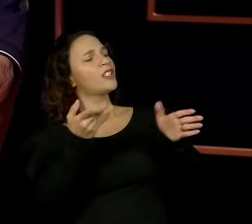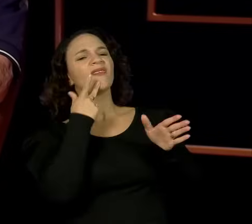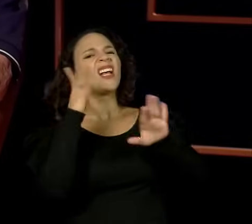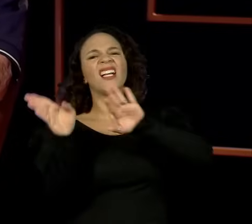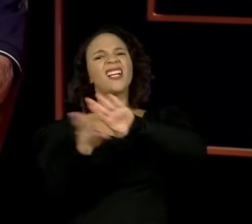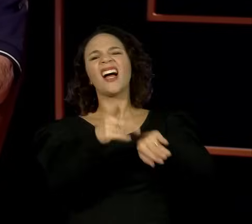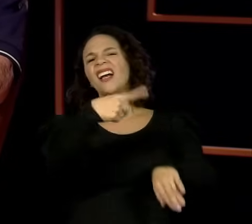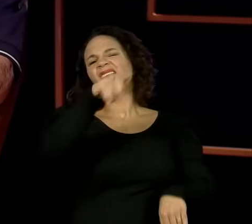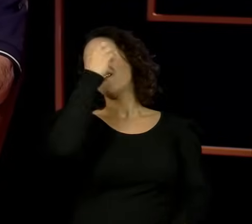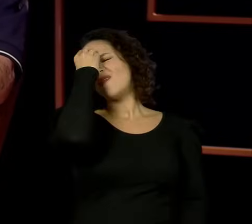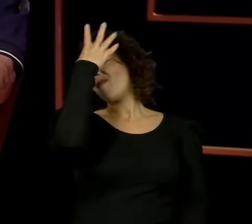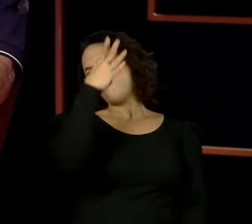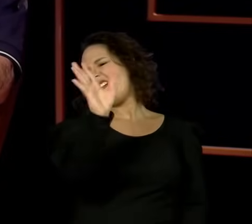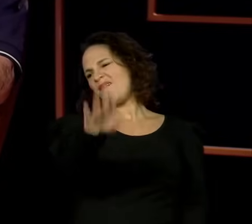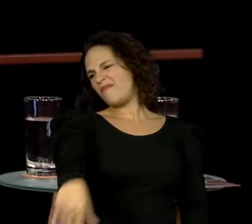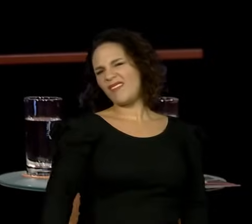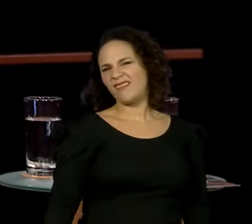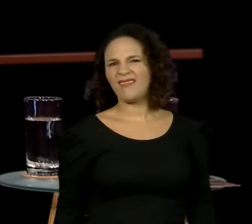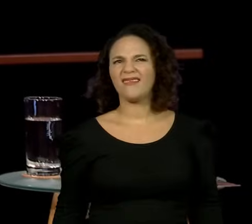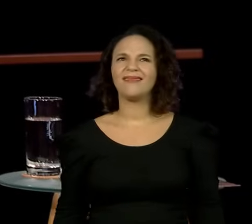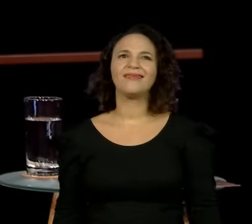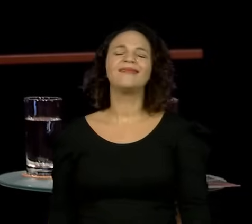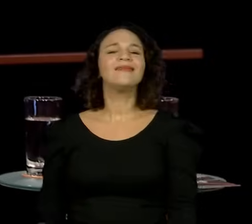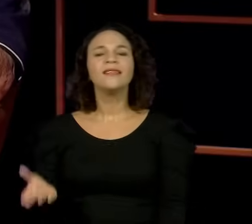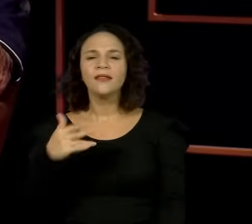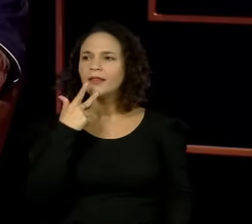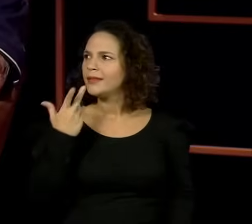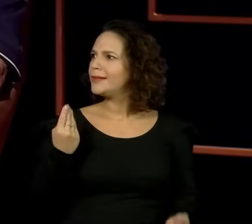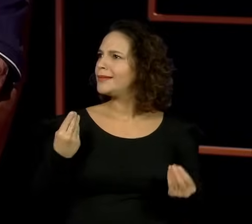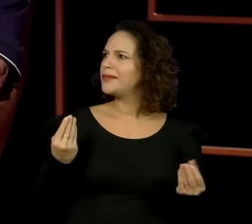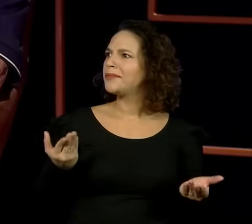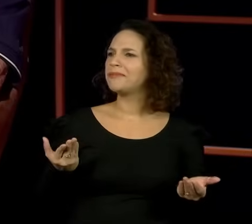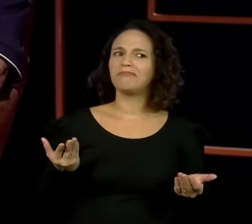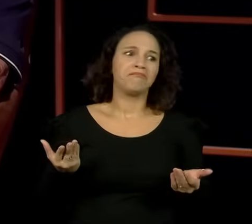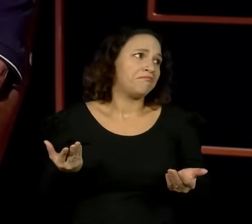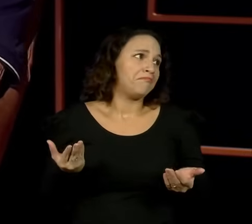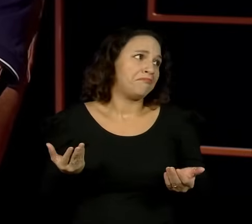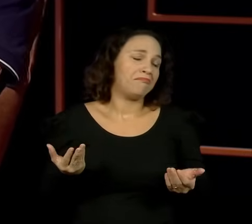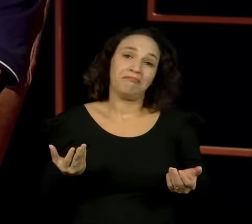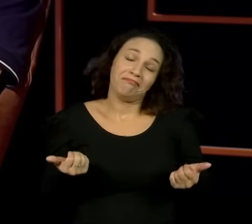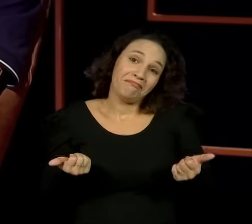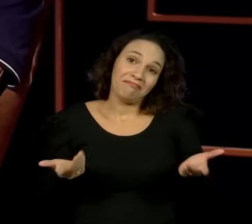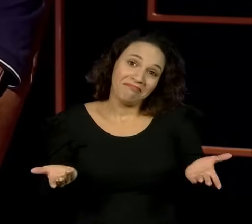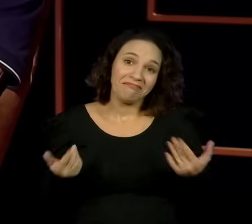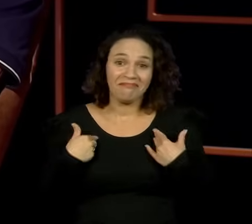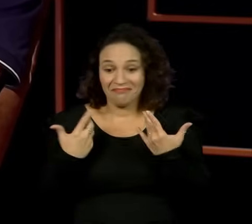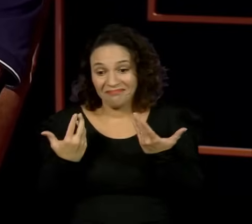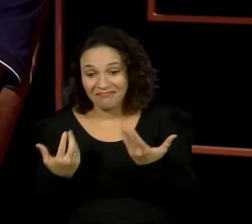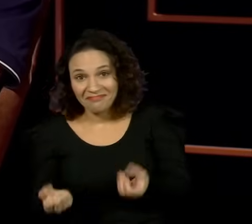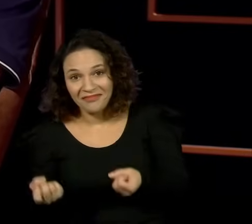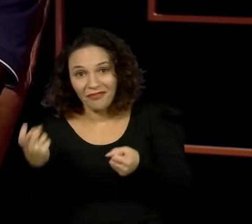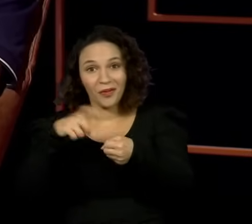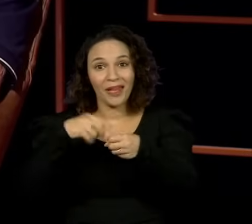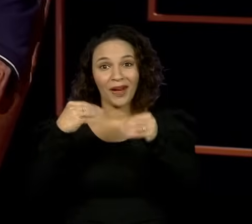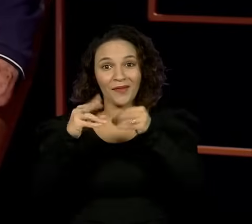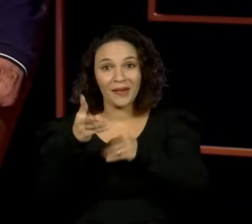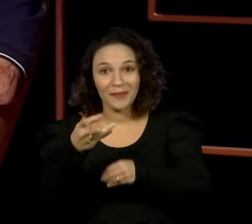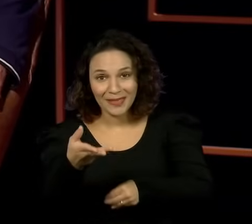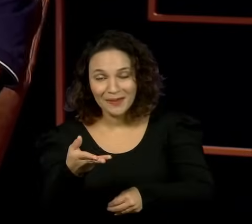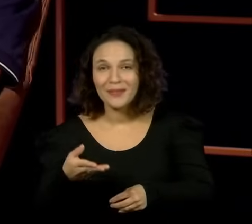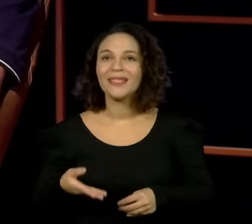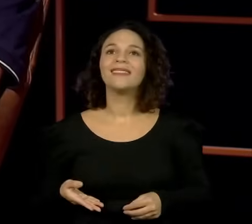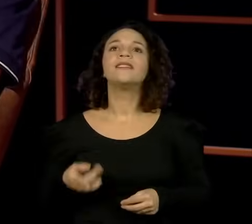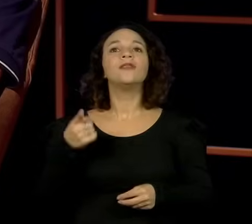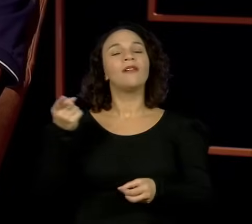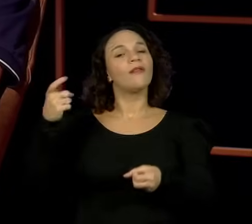eles não vão se lembrar disso. Pô, eu devo ter feito mal. Pois bem, então, você